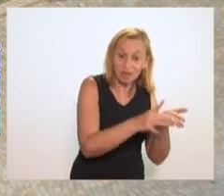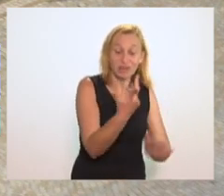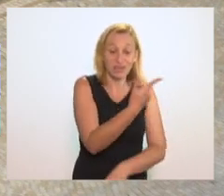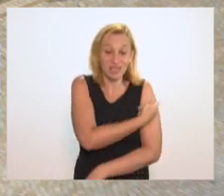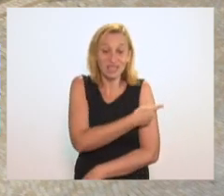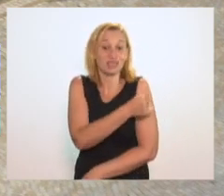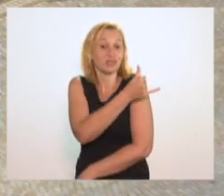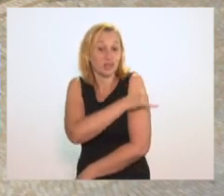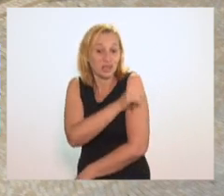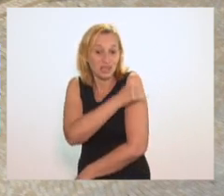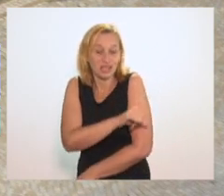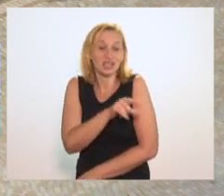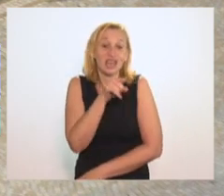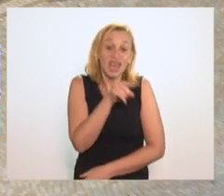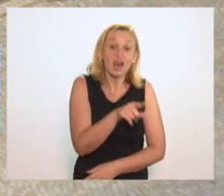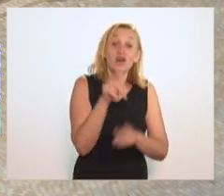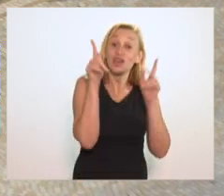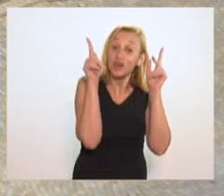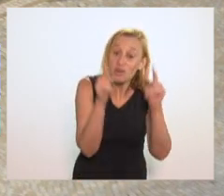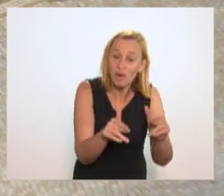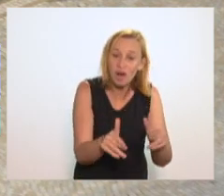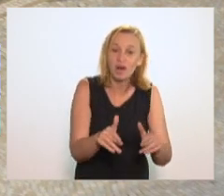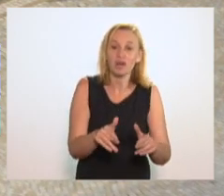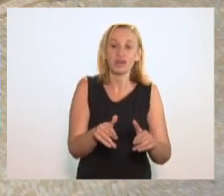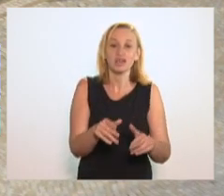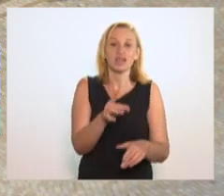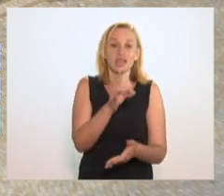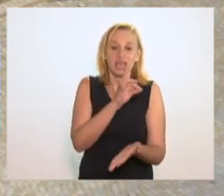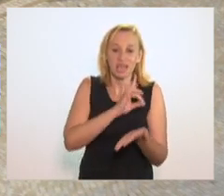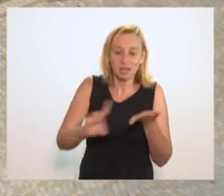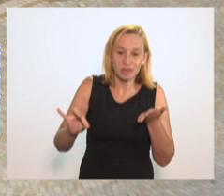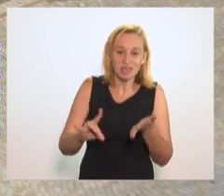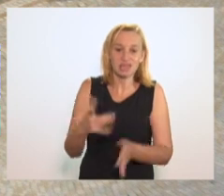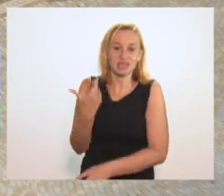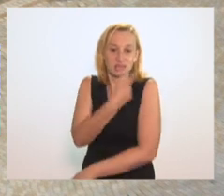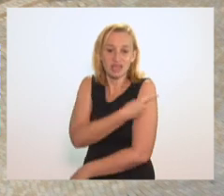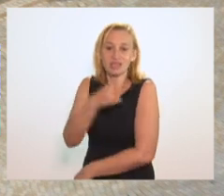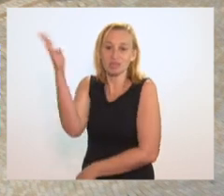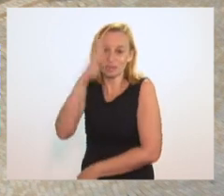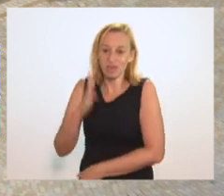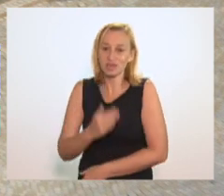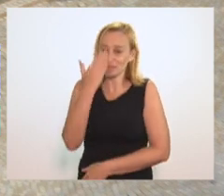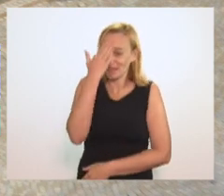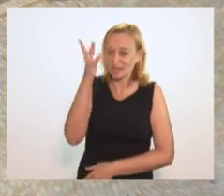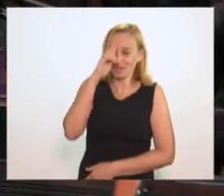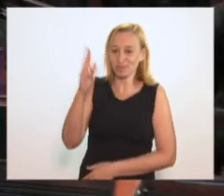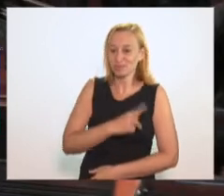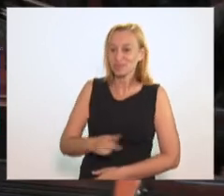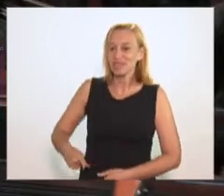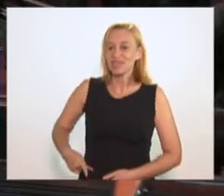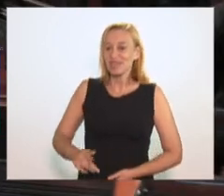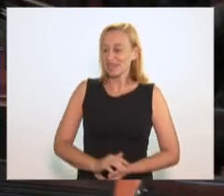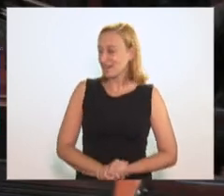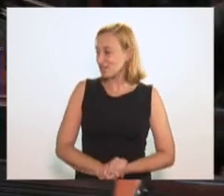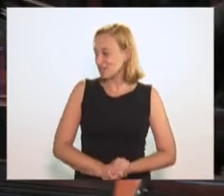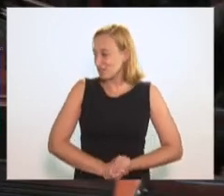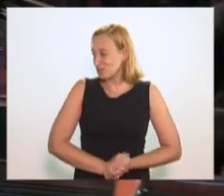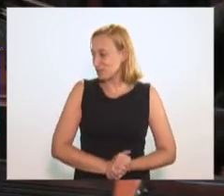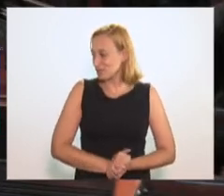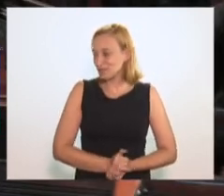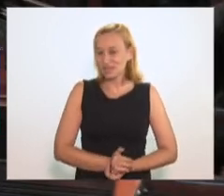Rio de Janeiro foi o mesmo que se tornou inimigo da vacinação no Brasil muito obrigado senhor Márcio Pacheco deputado Rodrigo Amorinho